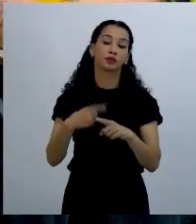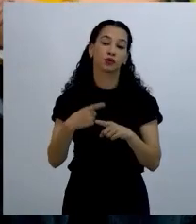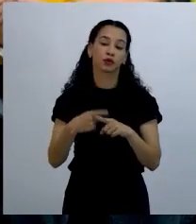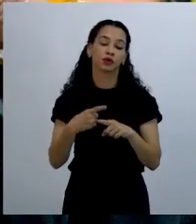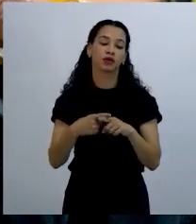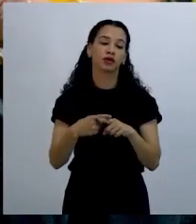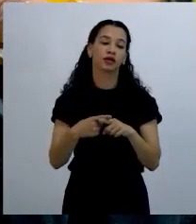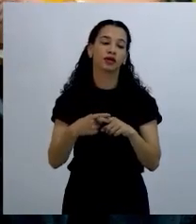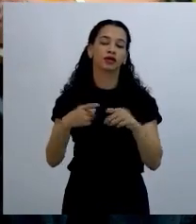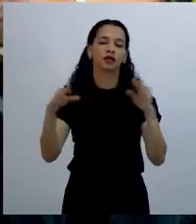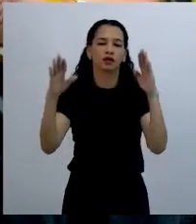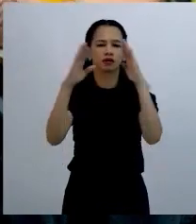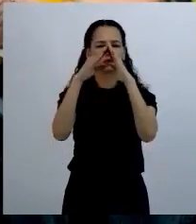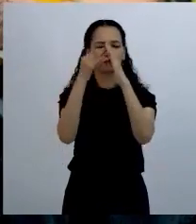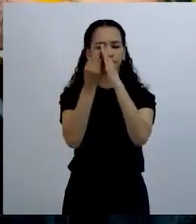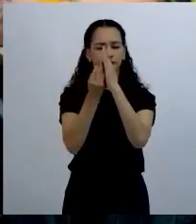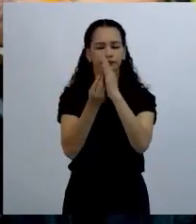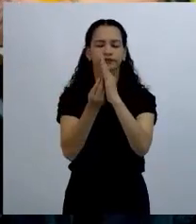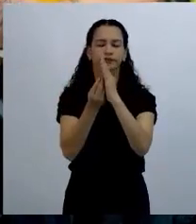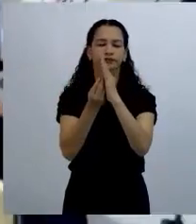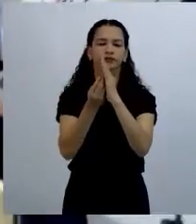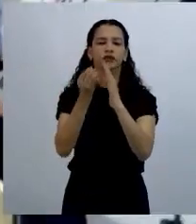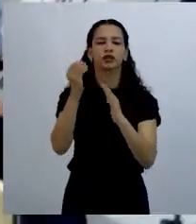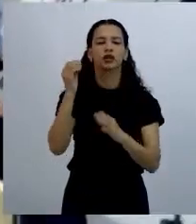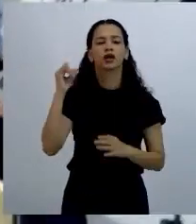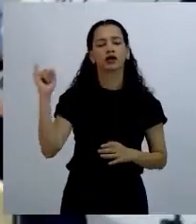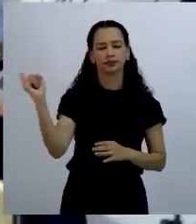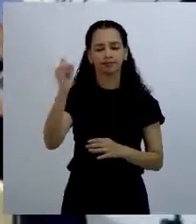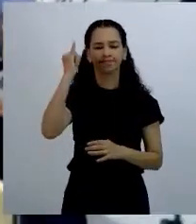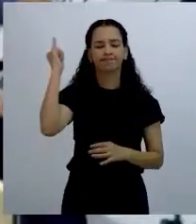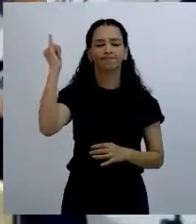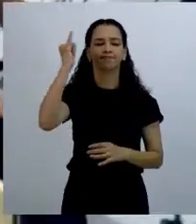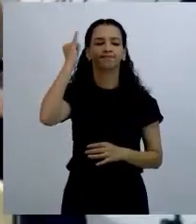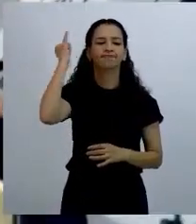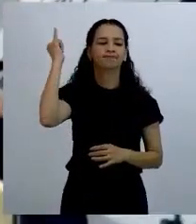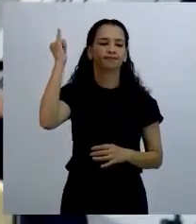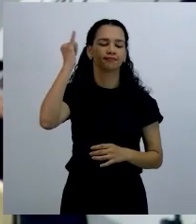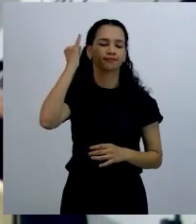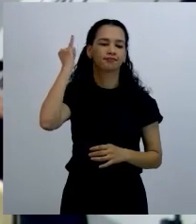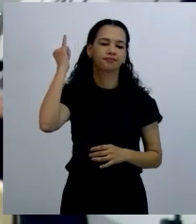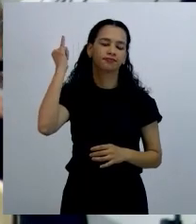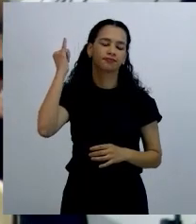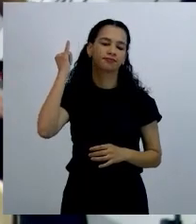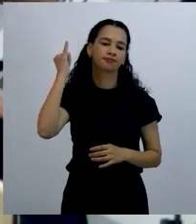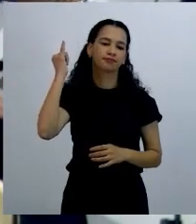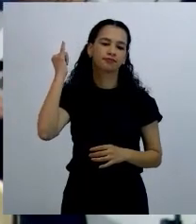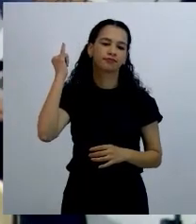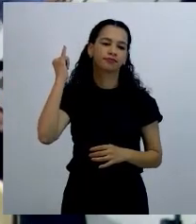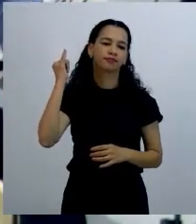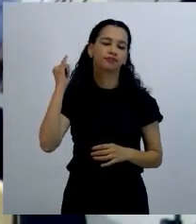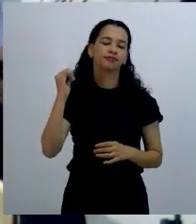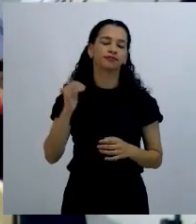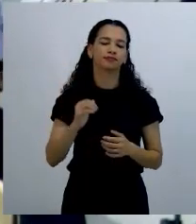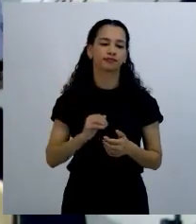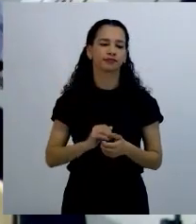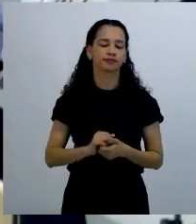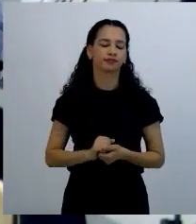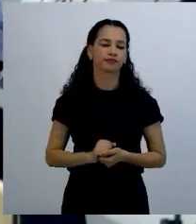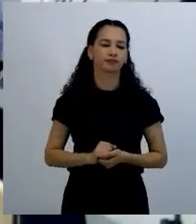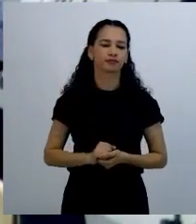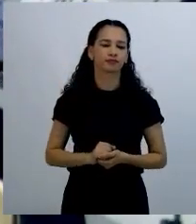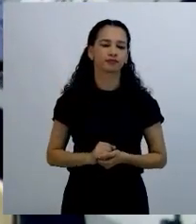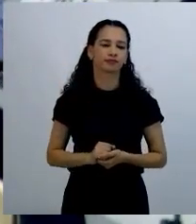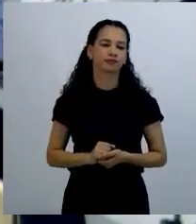das suas sensibilidades as suas coisinhas eu falava sobre essas coisas desses cristãos do passado